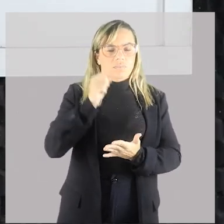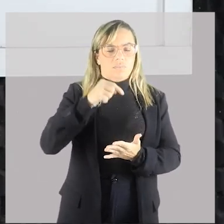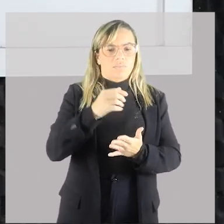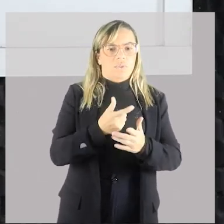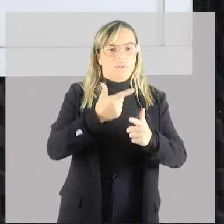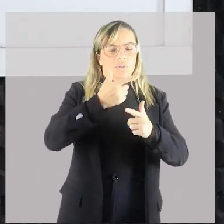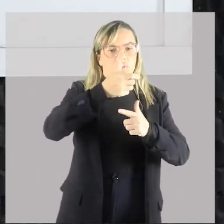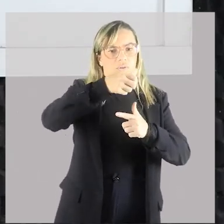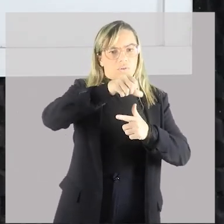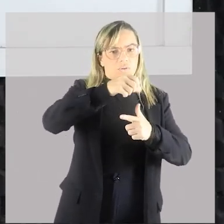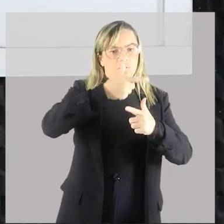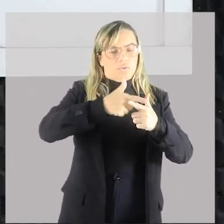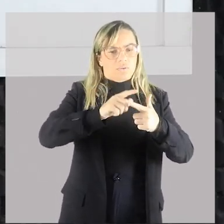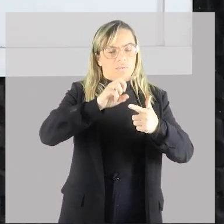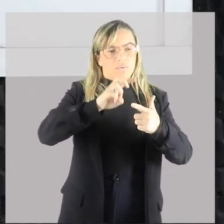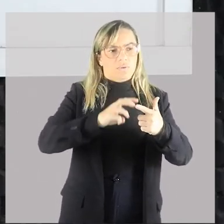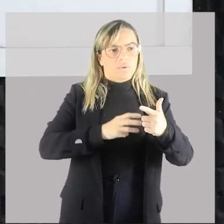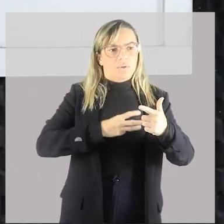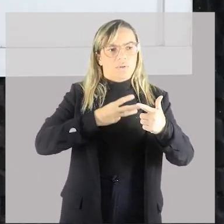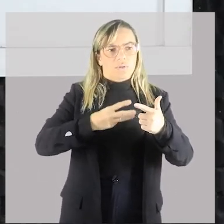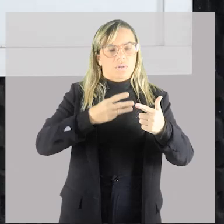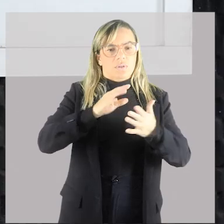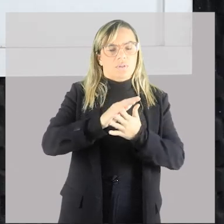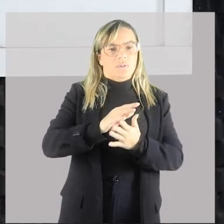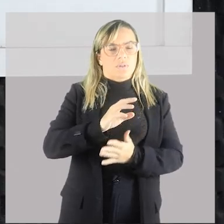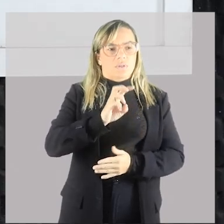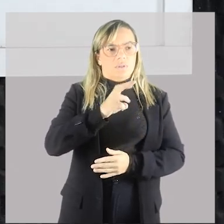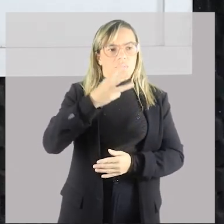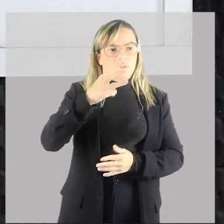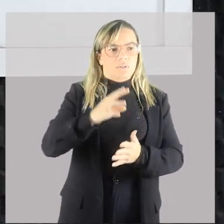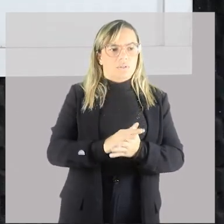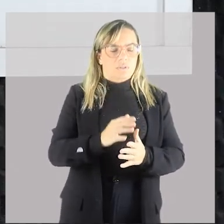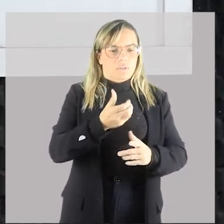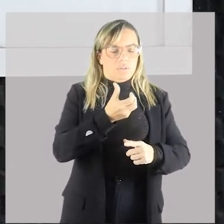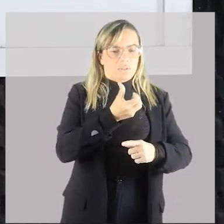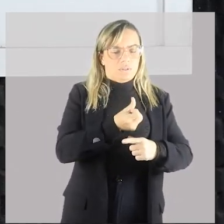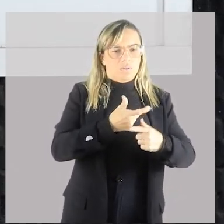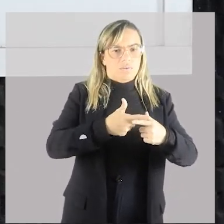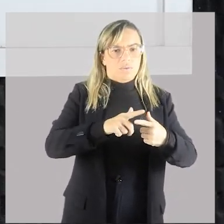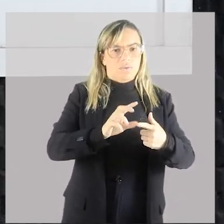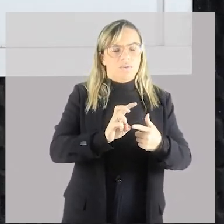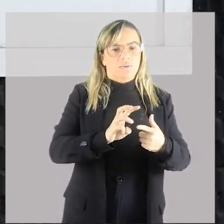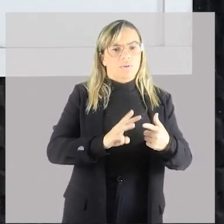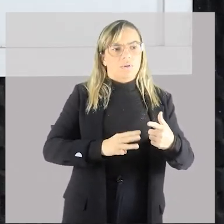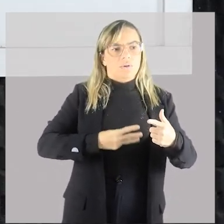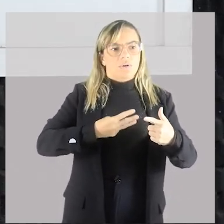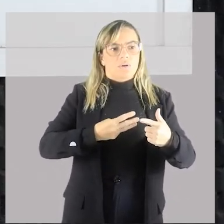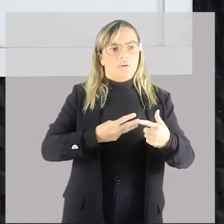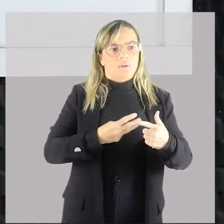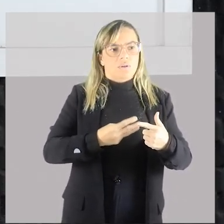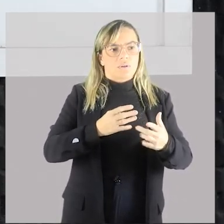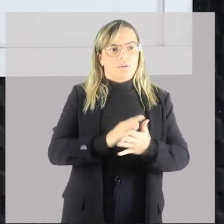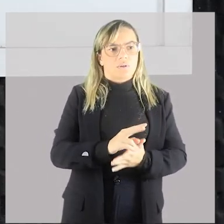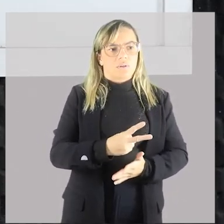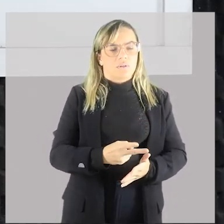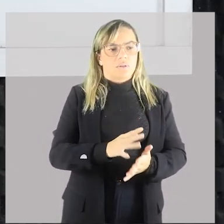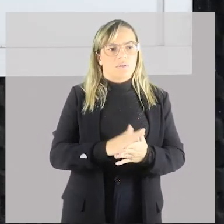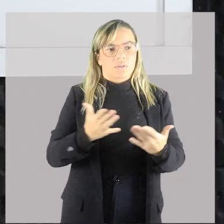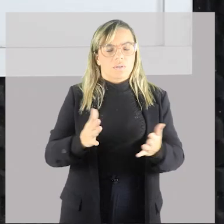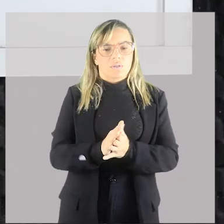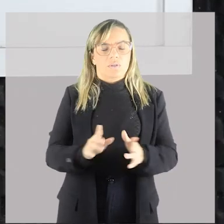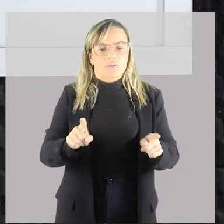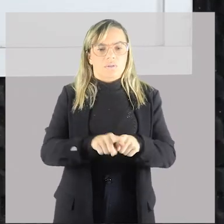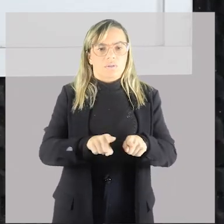dividir 6 por 3, dá 2. Certo? E ainda mais, você pode dividir o 10 com 2,